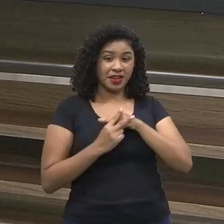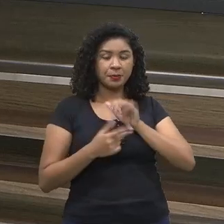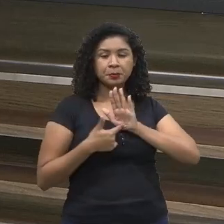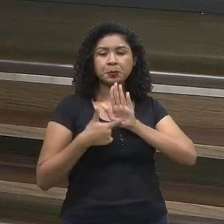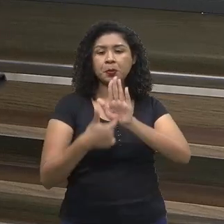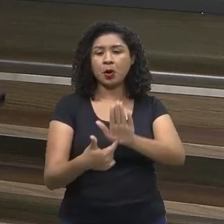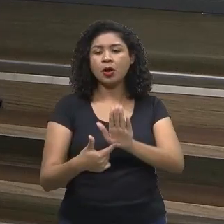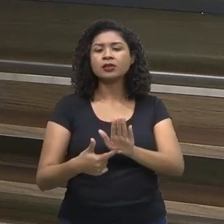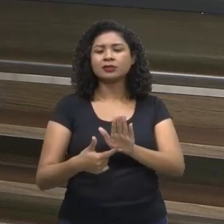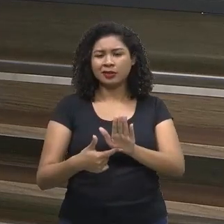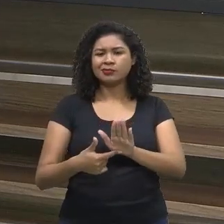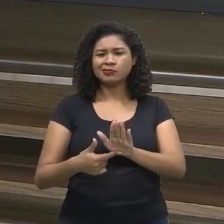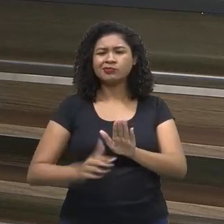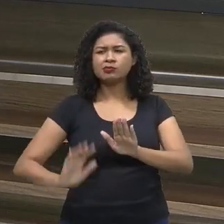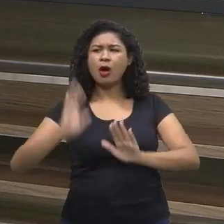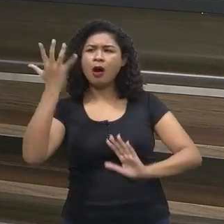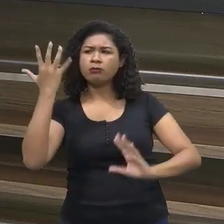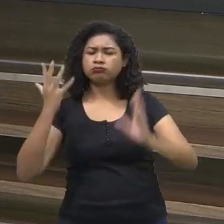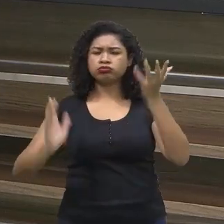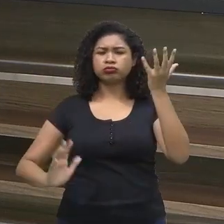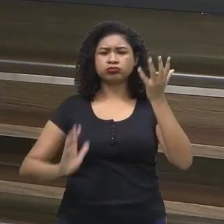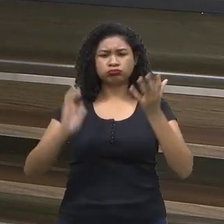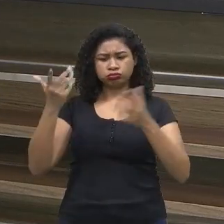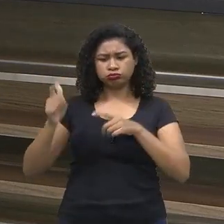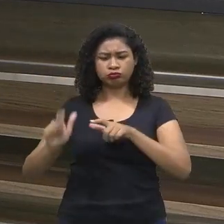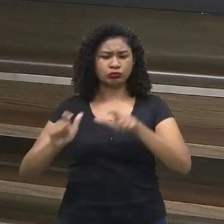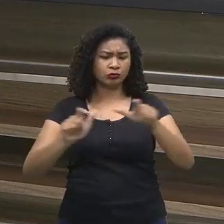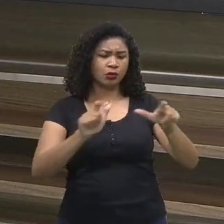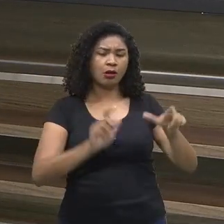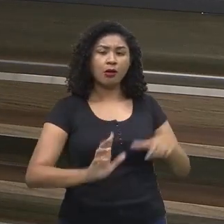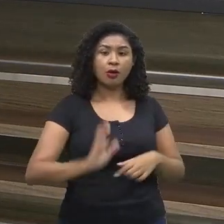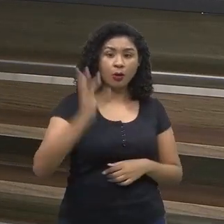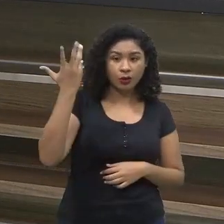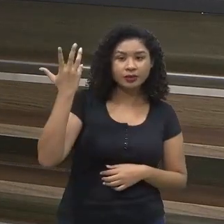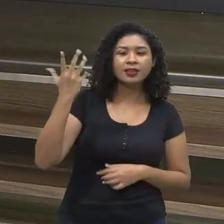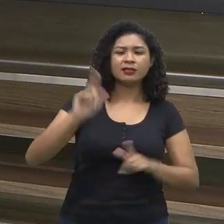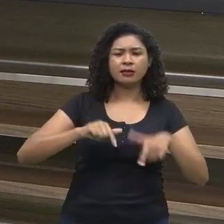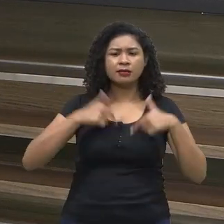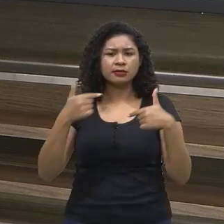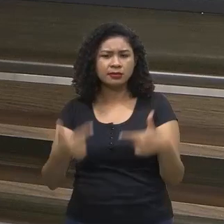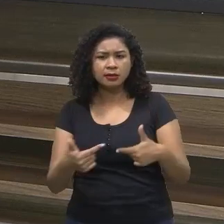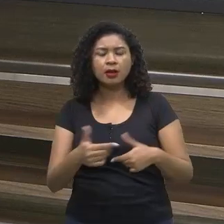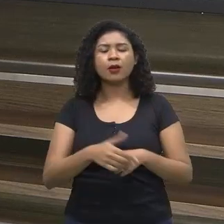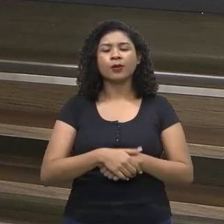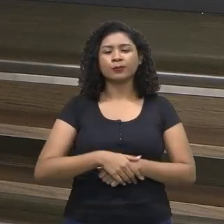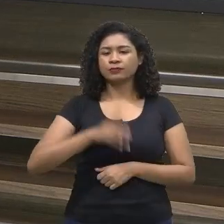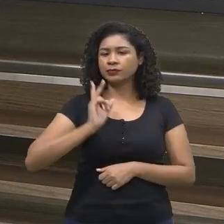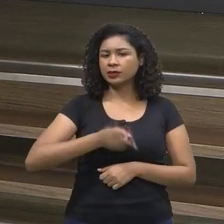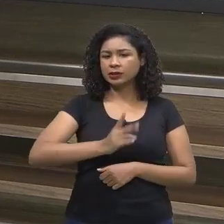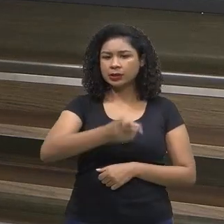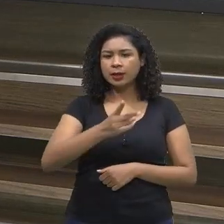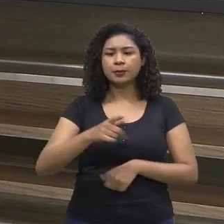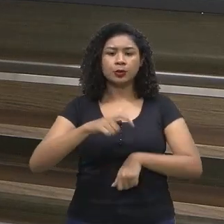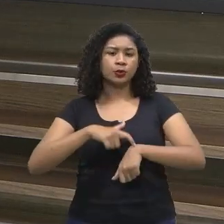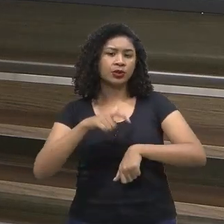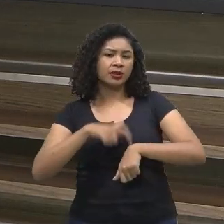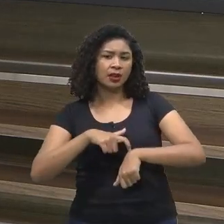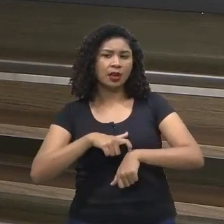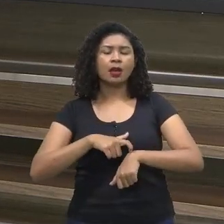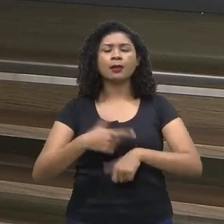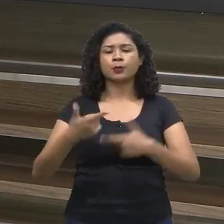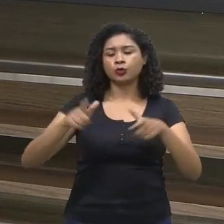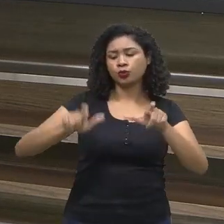indica várias situações em que os fatos, eventos acontecem, as ações acontecem, sempre situada no tempo,